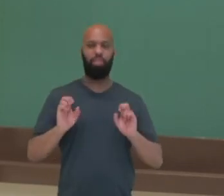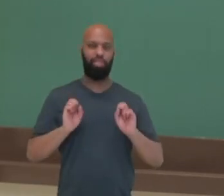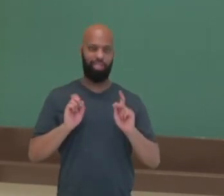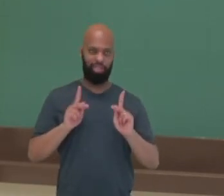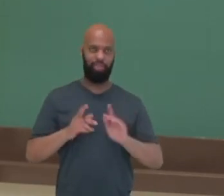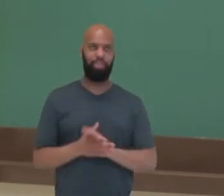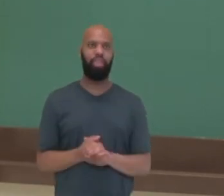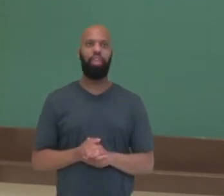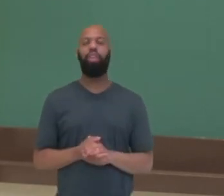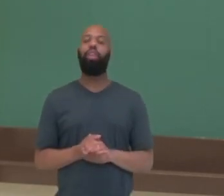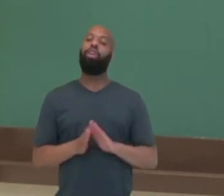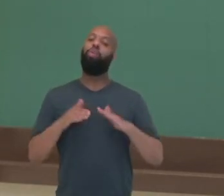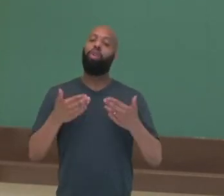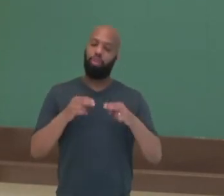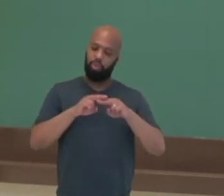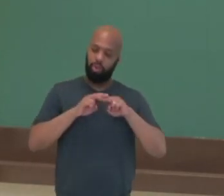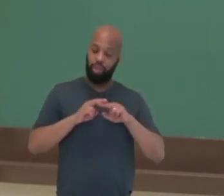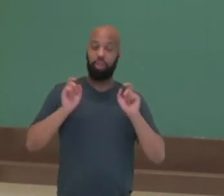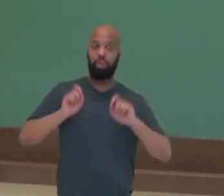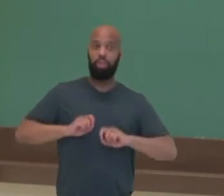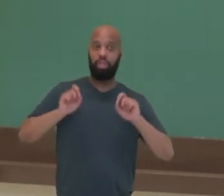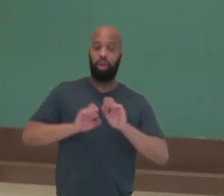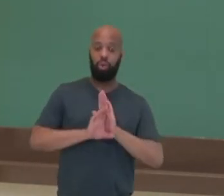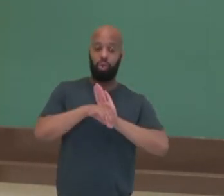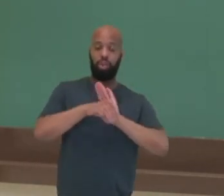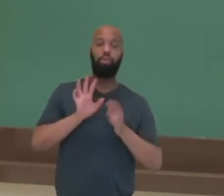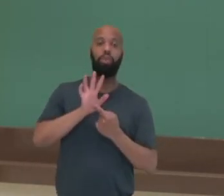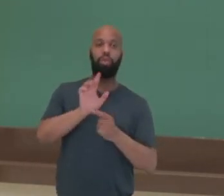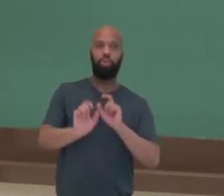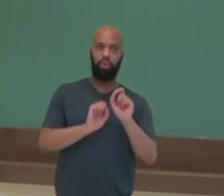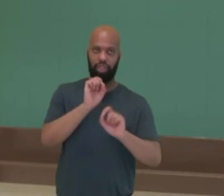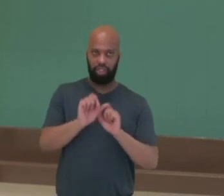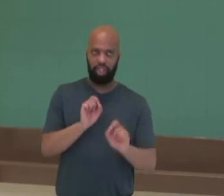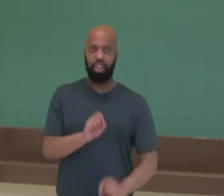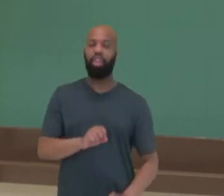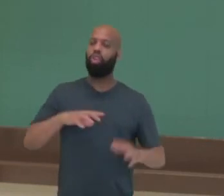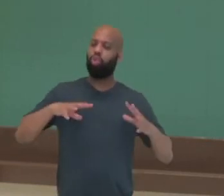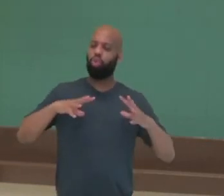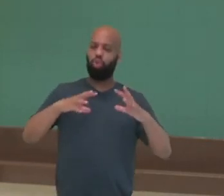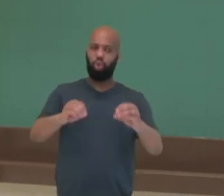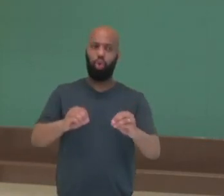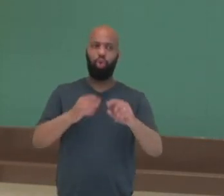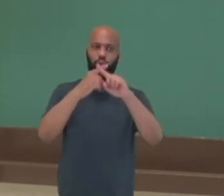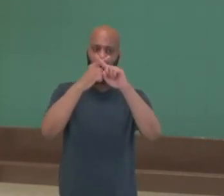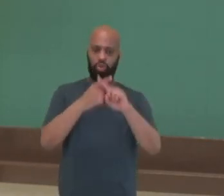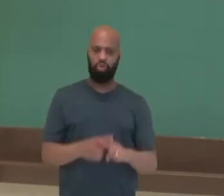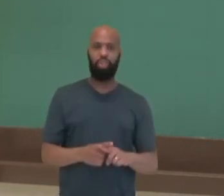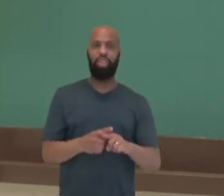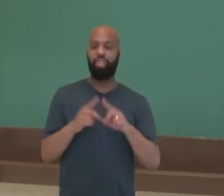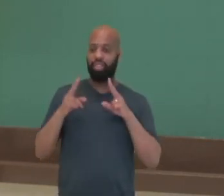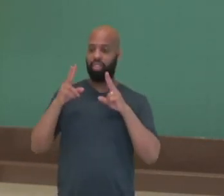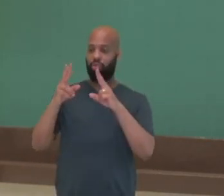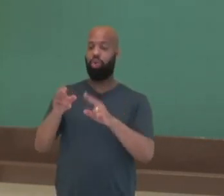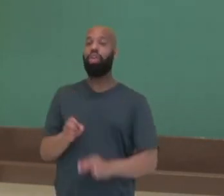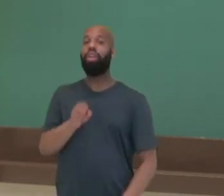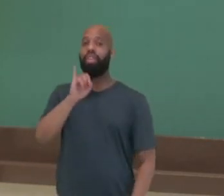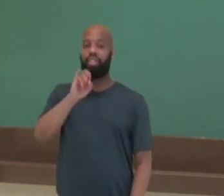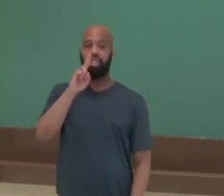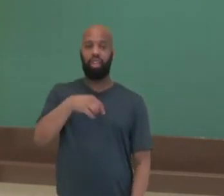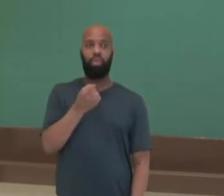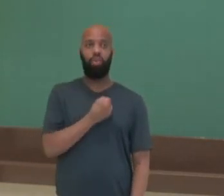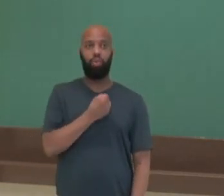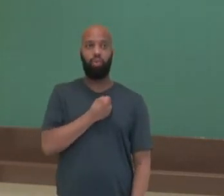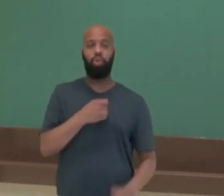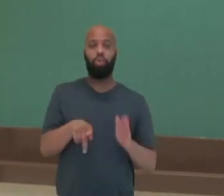ok? Portanto, podemos definir que todos os produtos são iguais quando os números